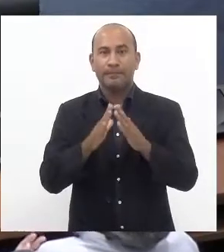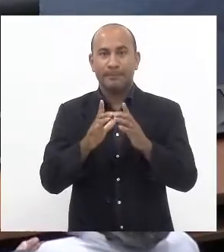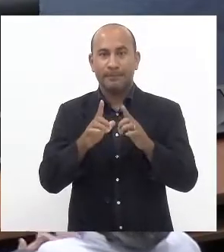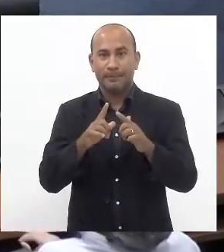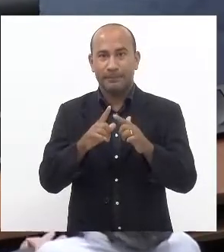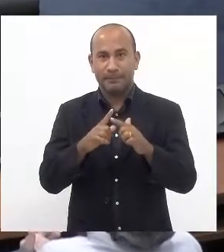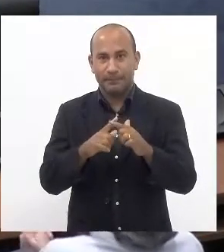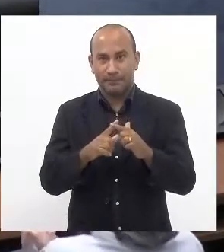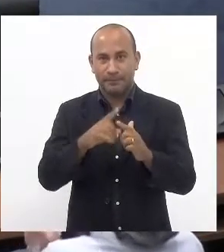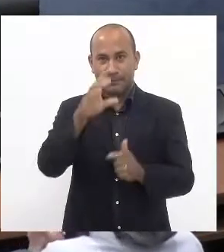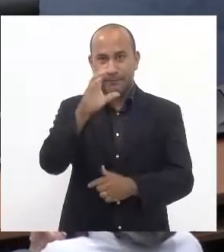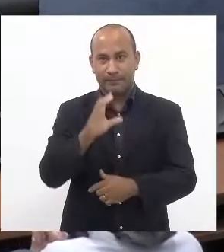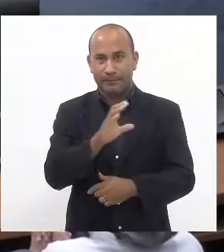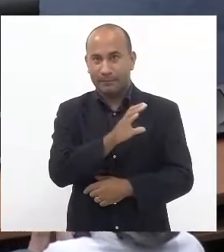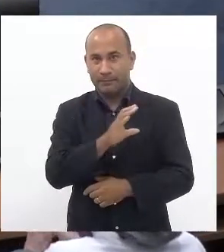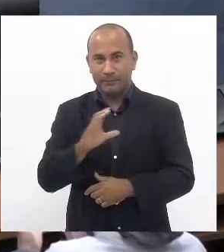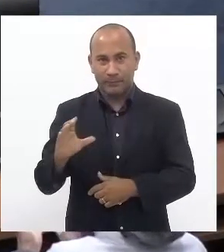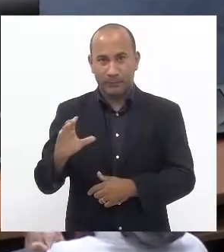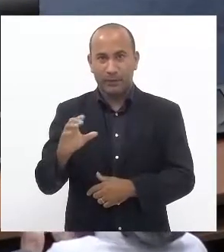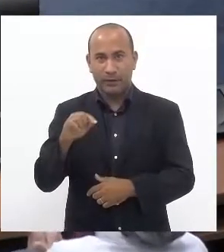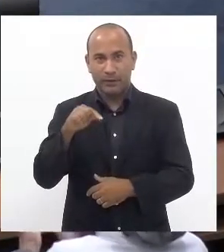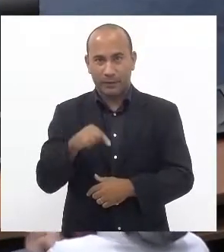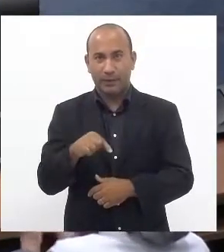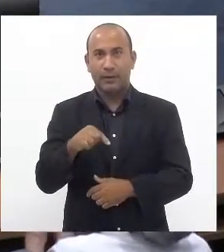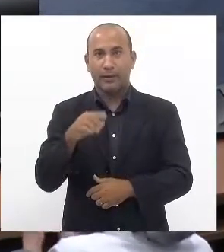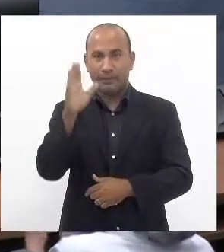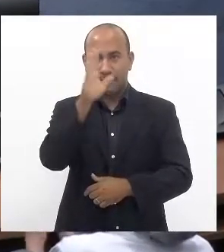Católica Melquita do Brasil.